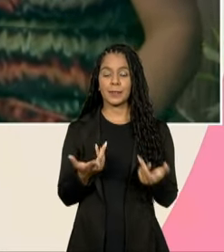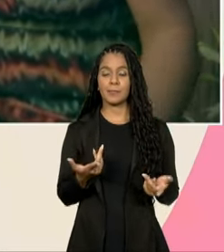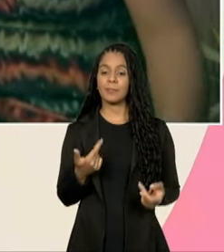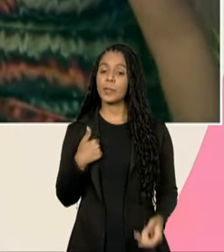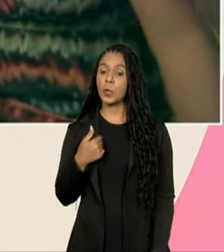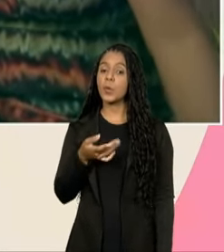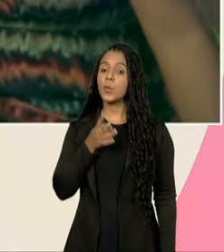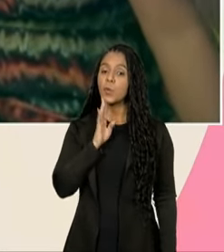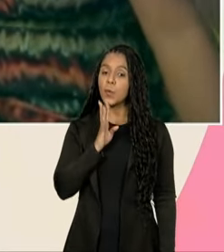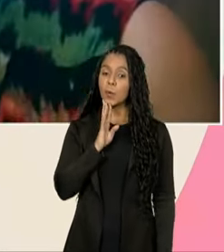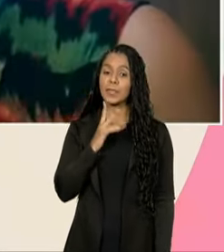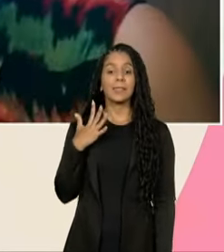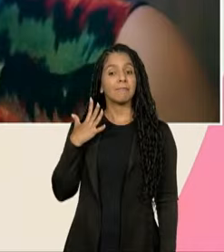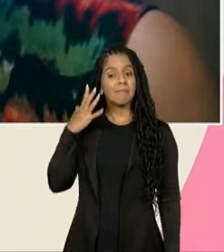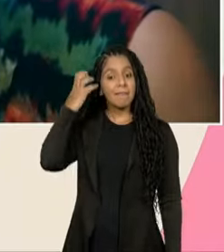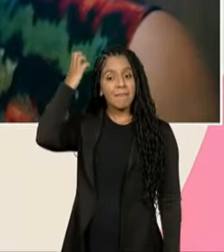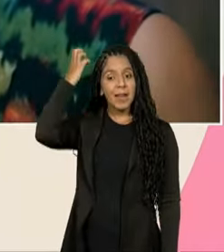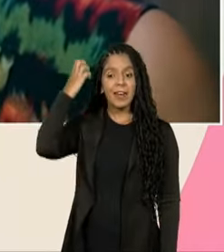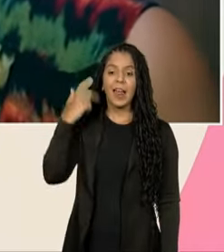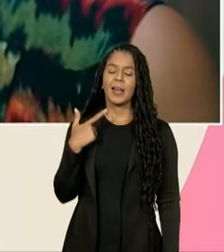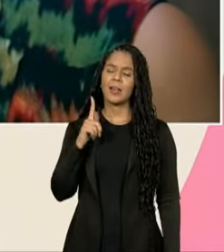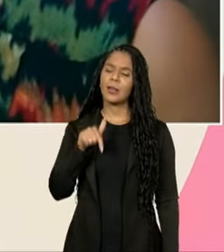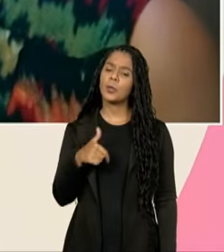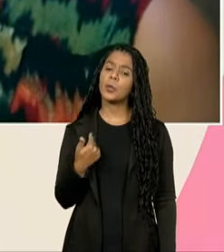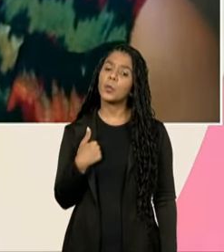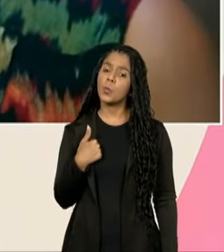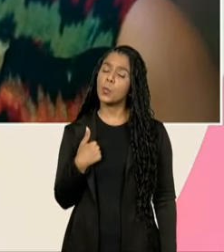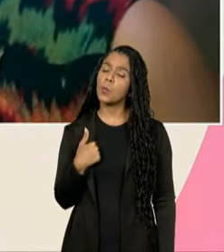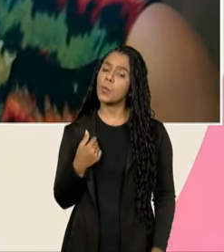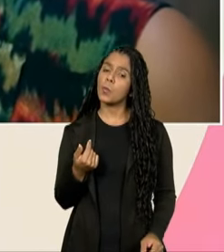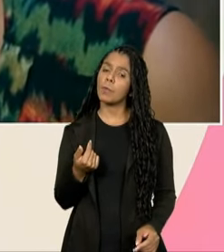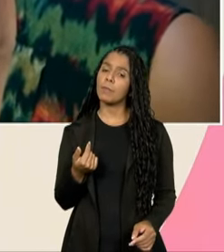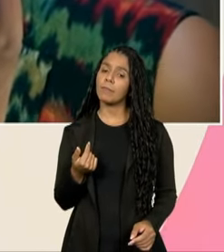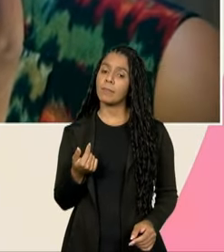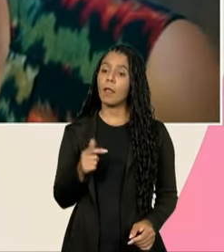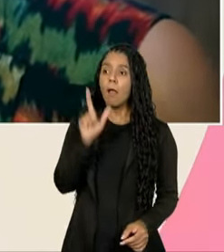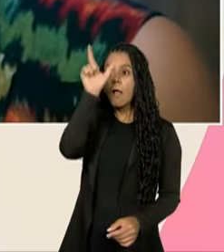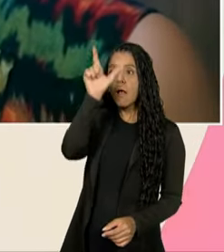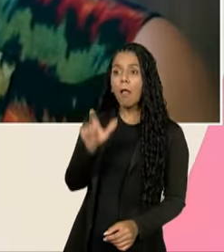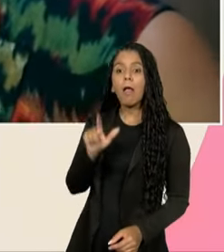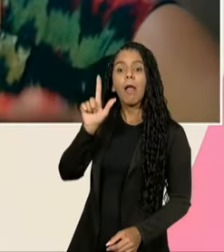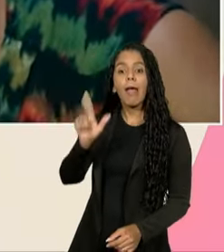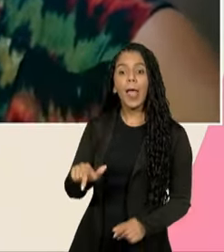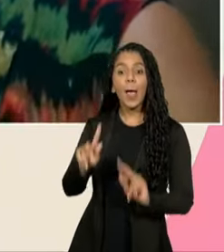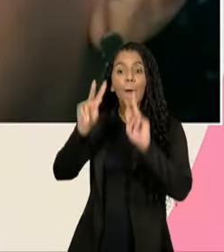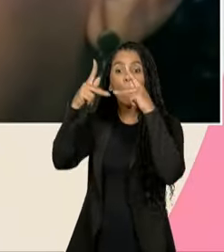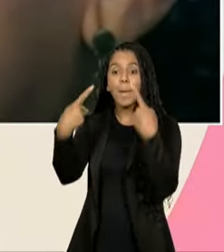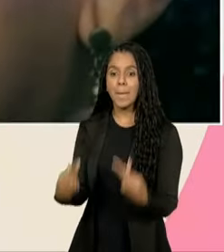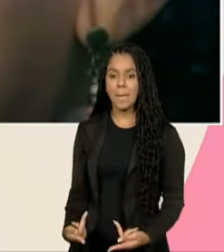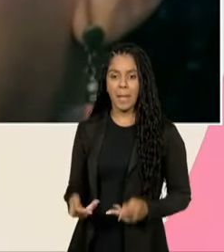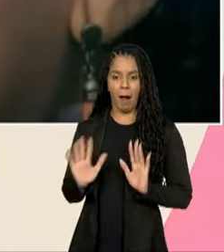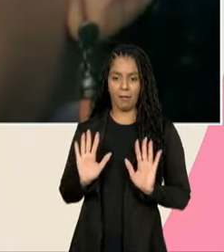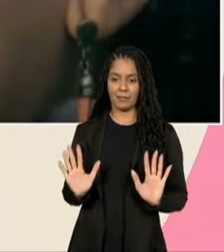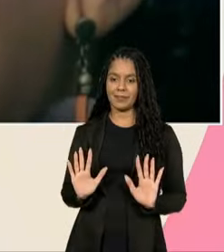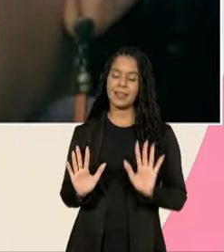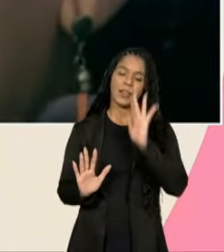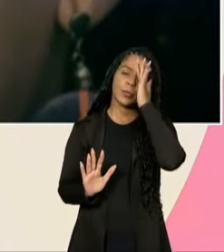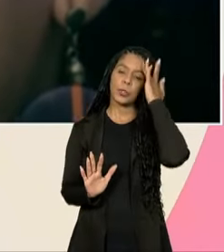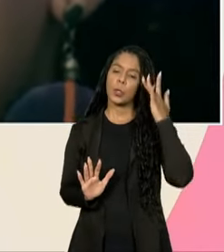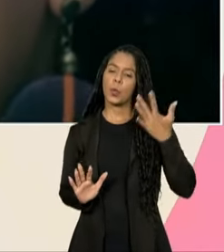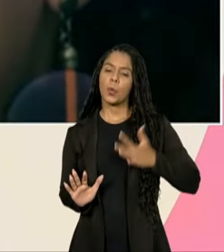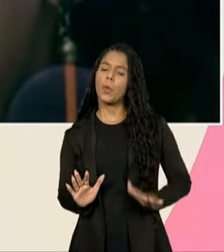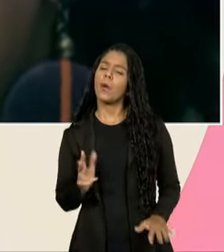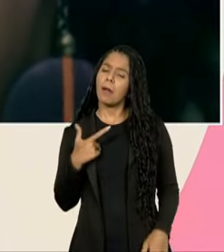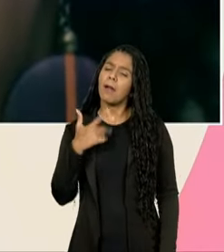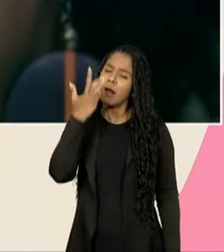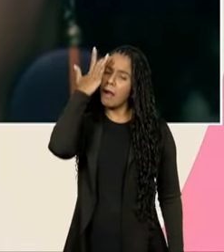eu conheci a Marielle ainda... Eu me permito humanizar a Marielle, né? Apesar de algumas pessoas não gostarem disso,